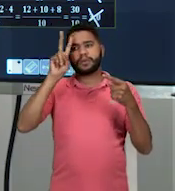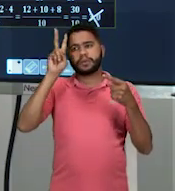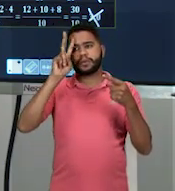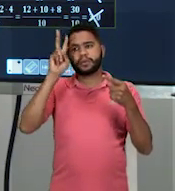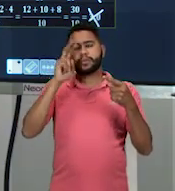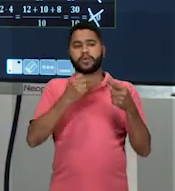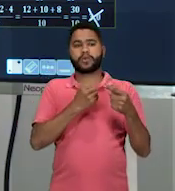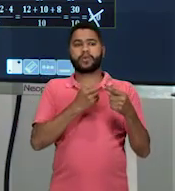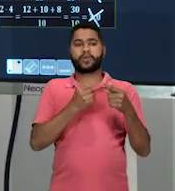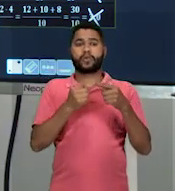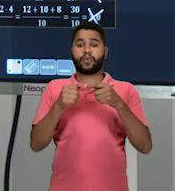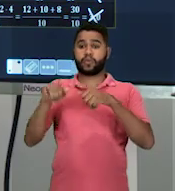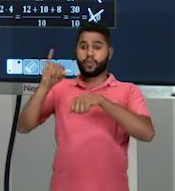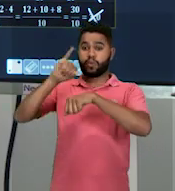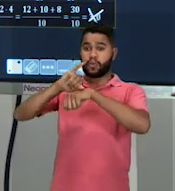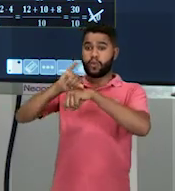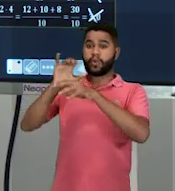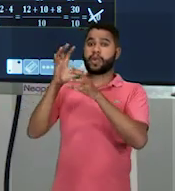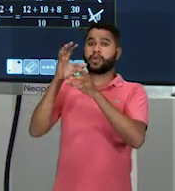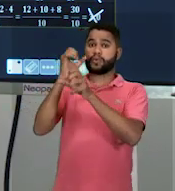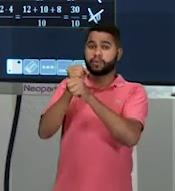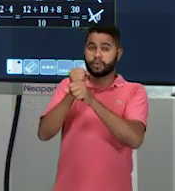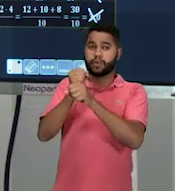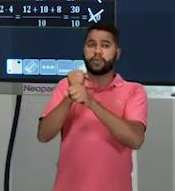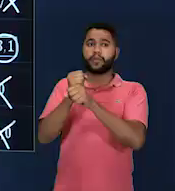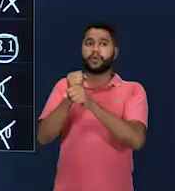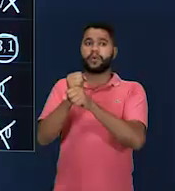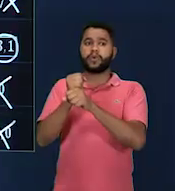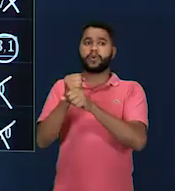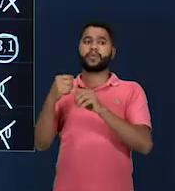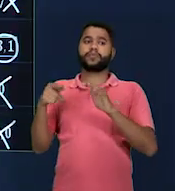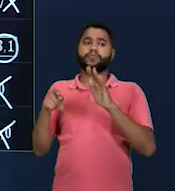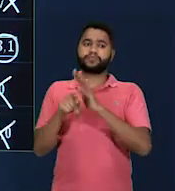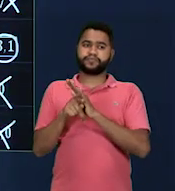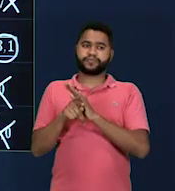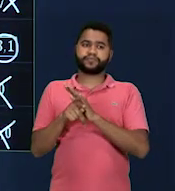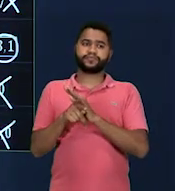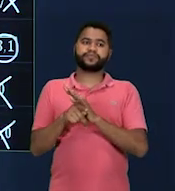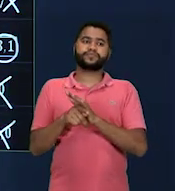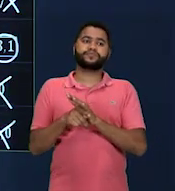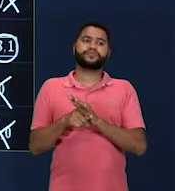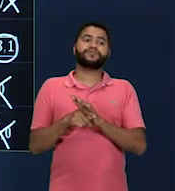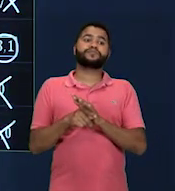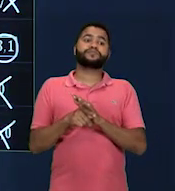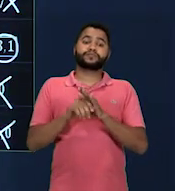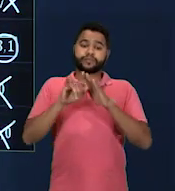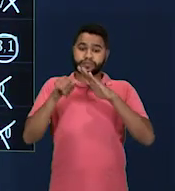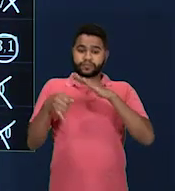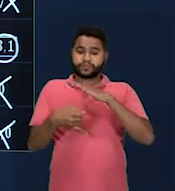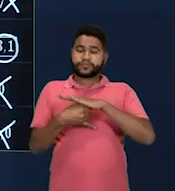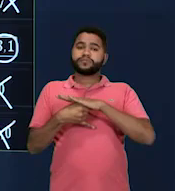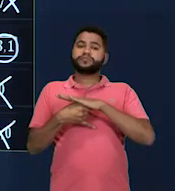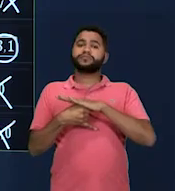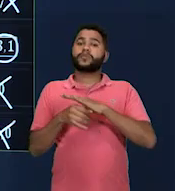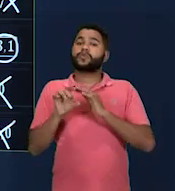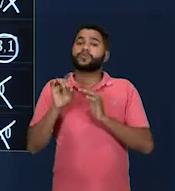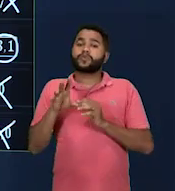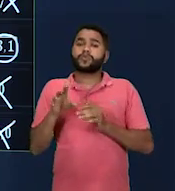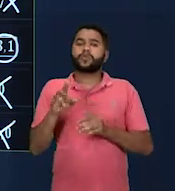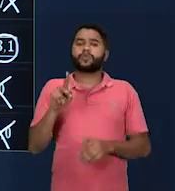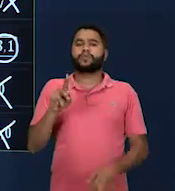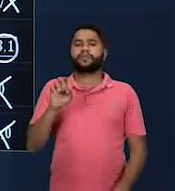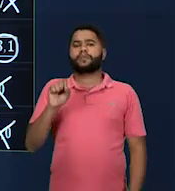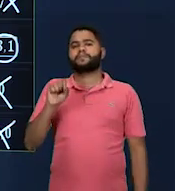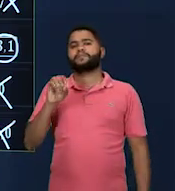o numerador é uma soma de produtos, o peso pelo respectivo valor, e no denominador só aparecem os pesos,